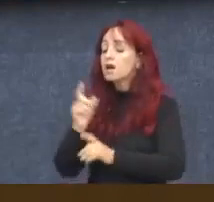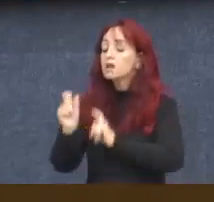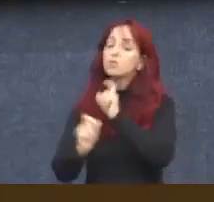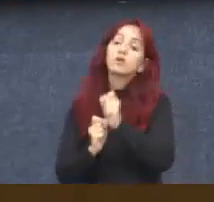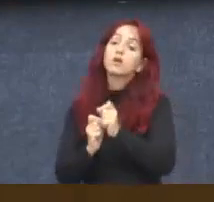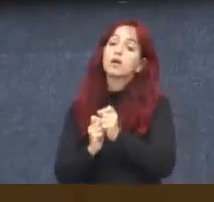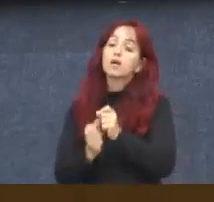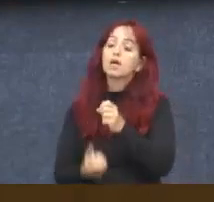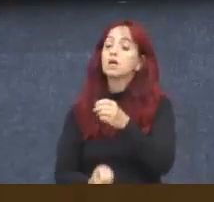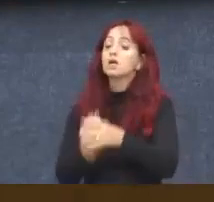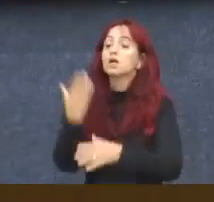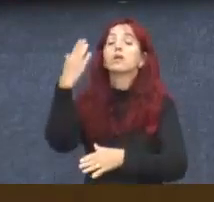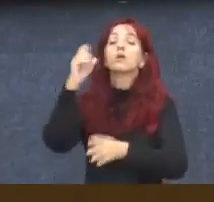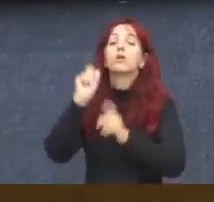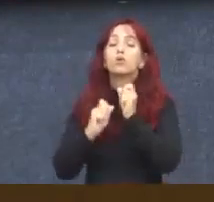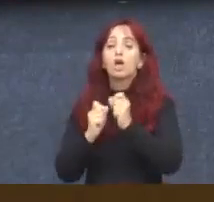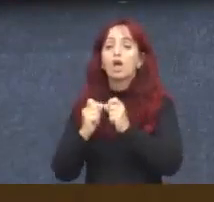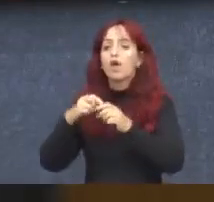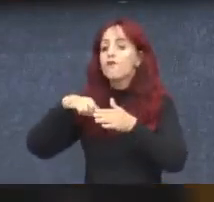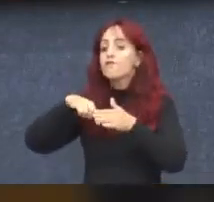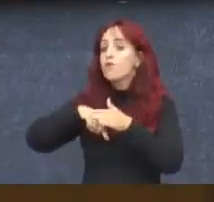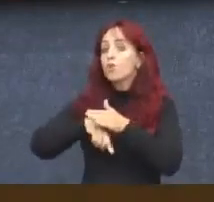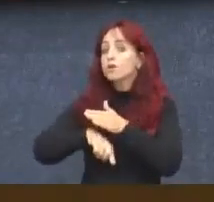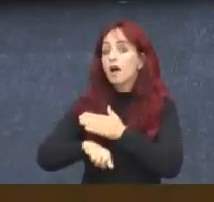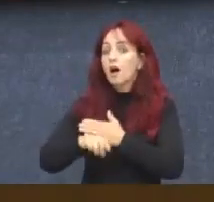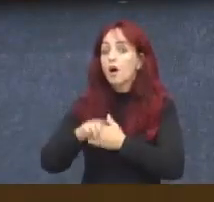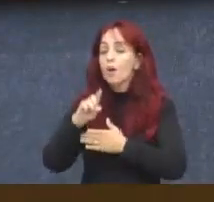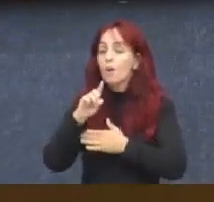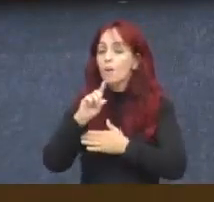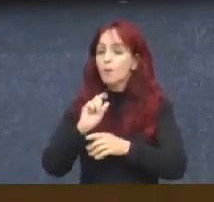fundão eleitoral. Sabe quem votou